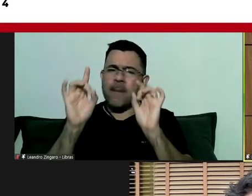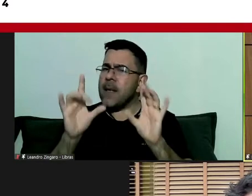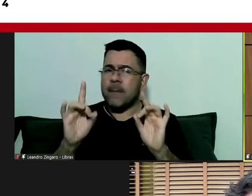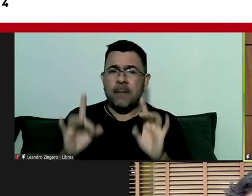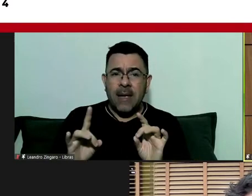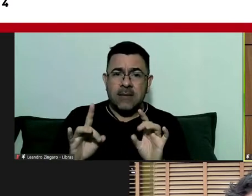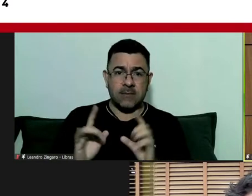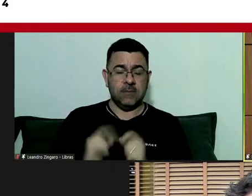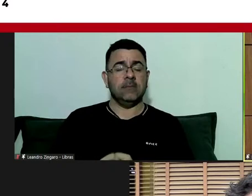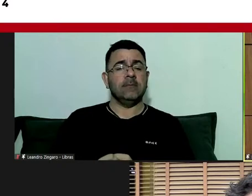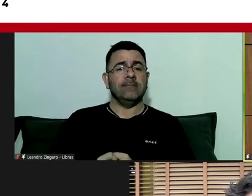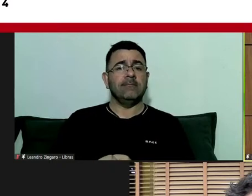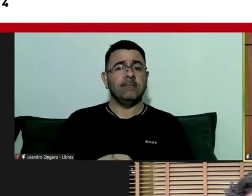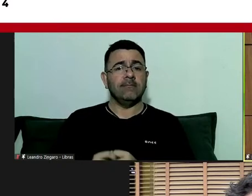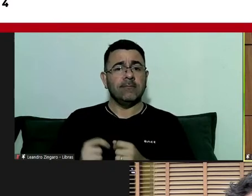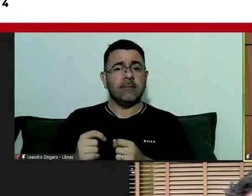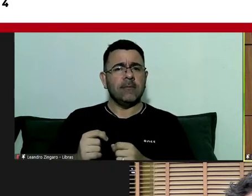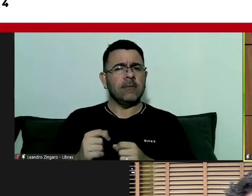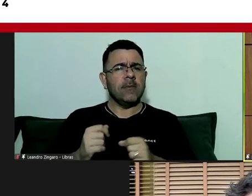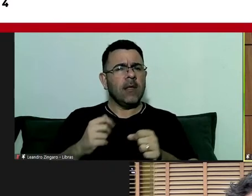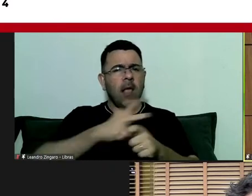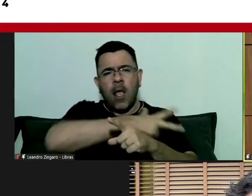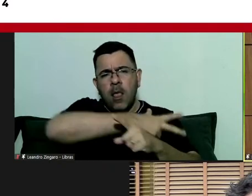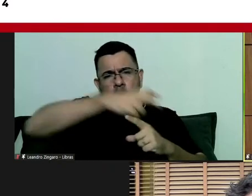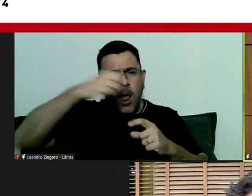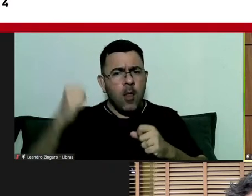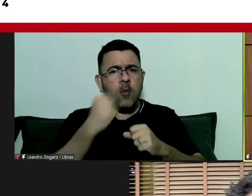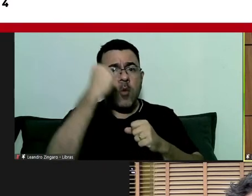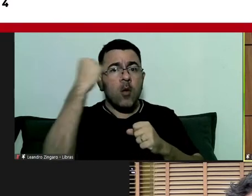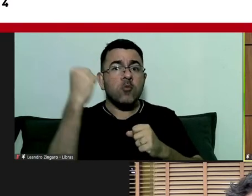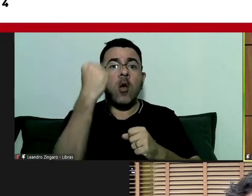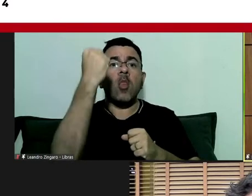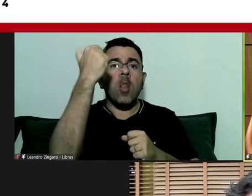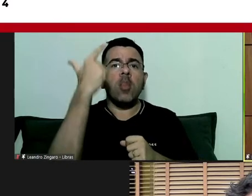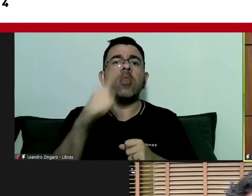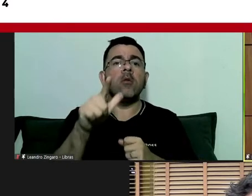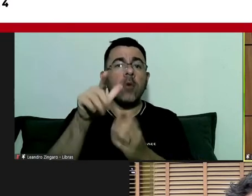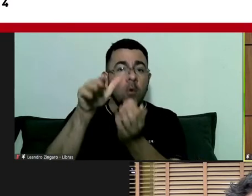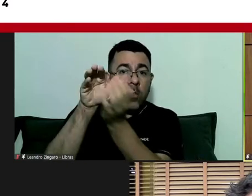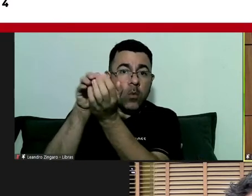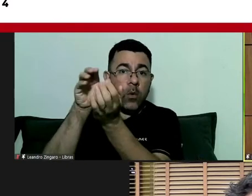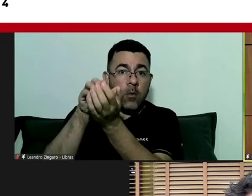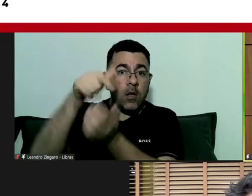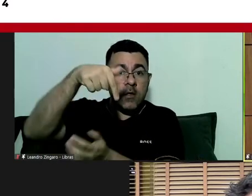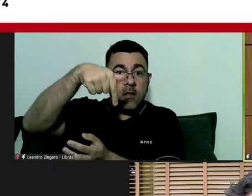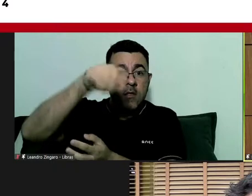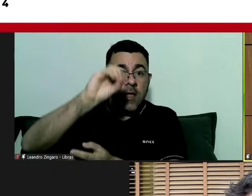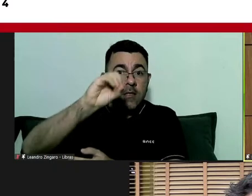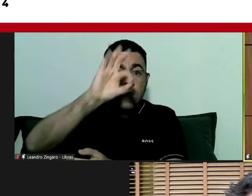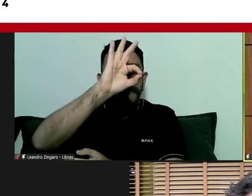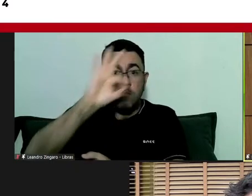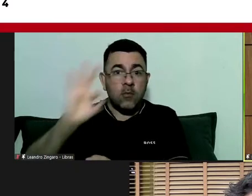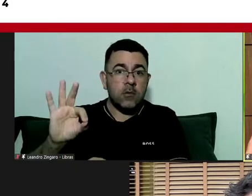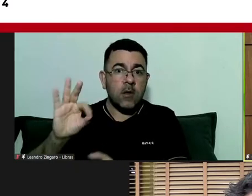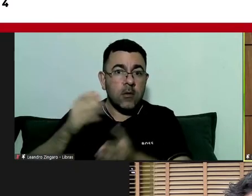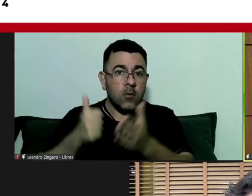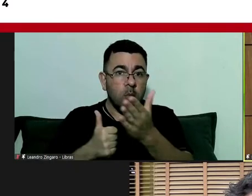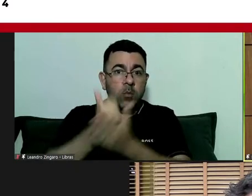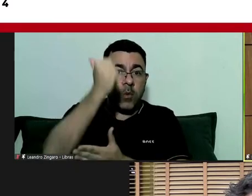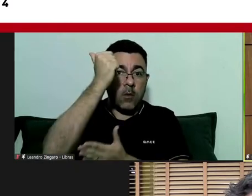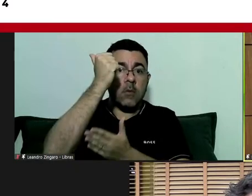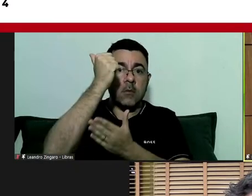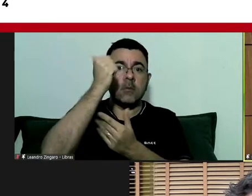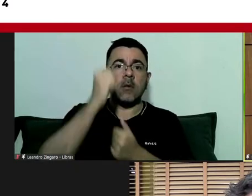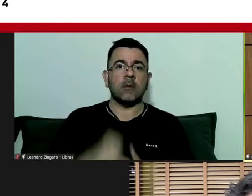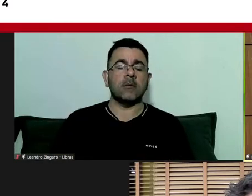que será reeleito certamente prefeito de Recife já tá com mais de 70% de aprovação e um leque de partidos